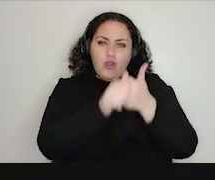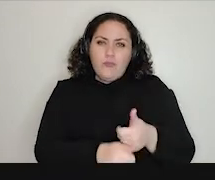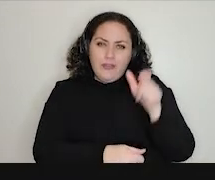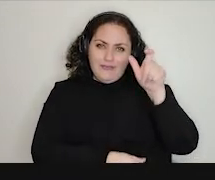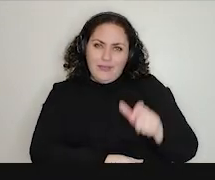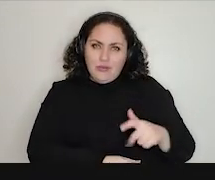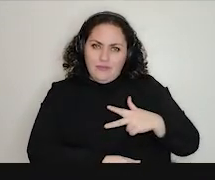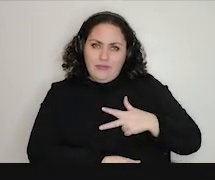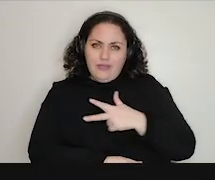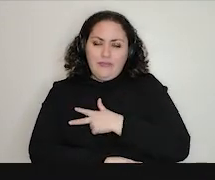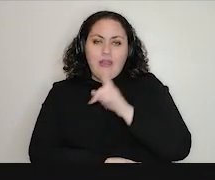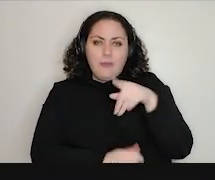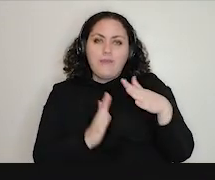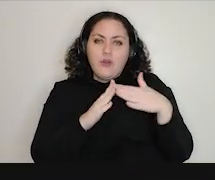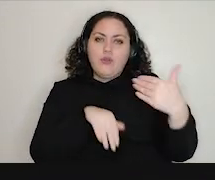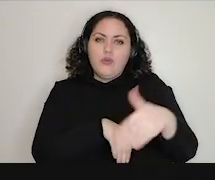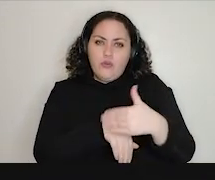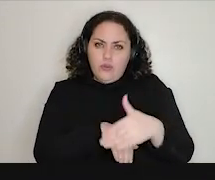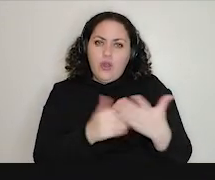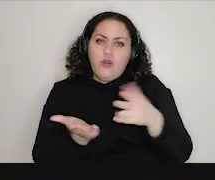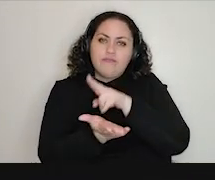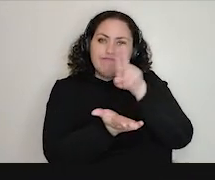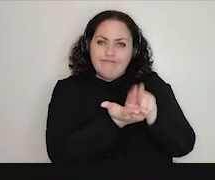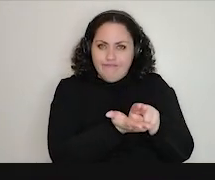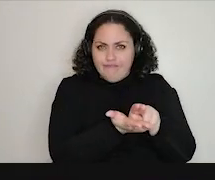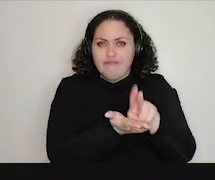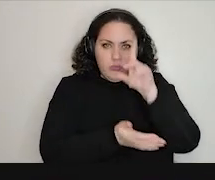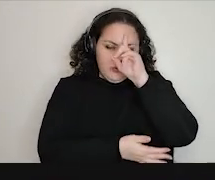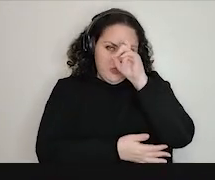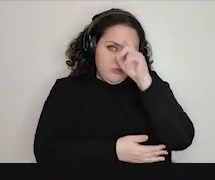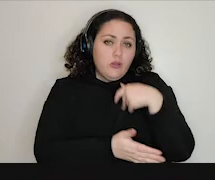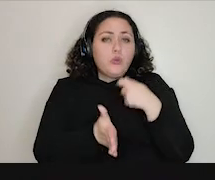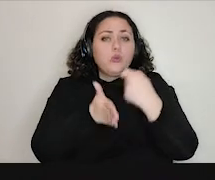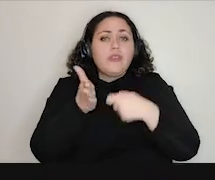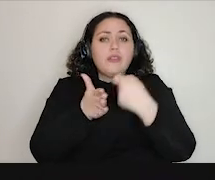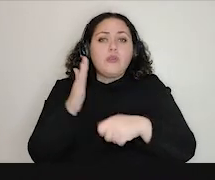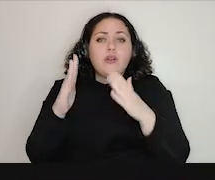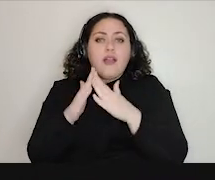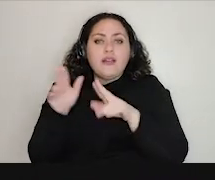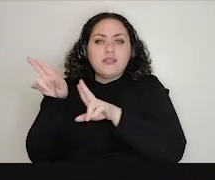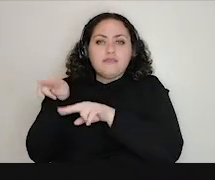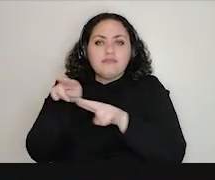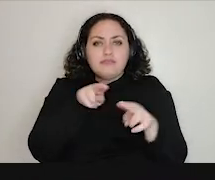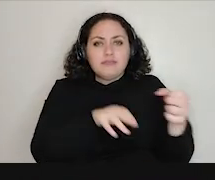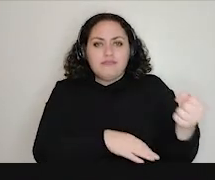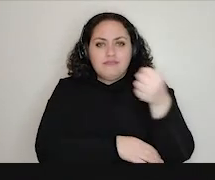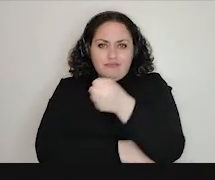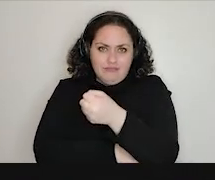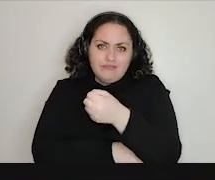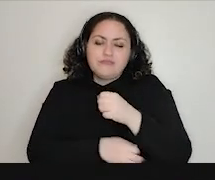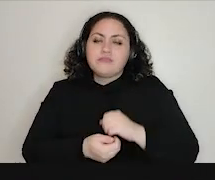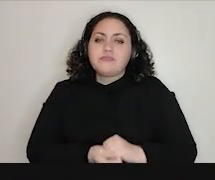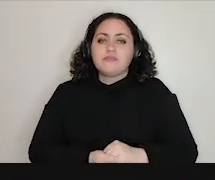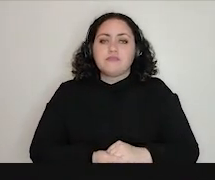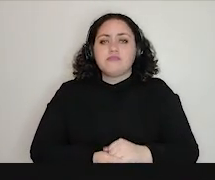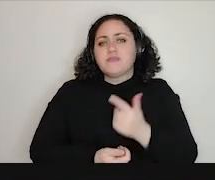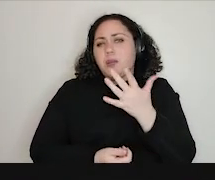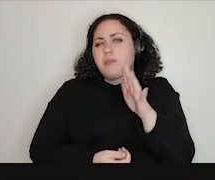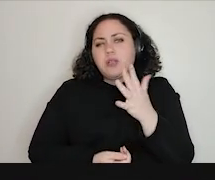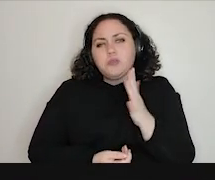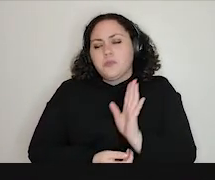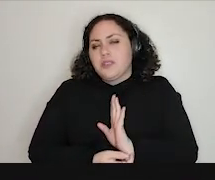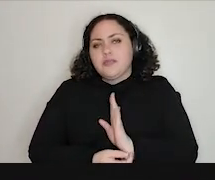ela tá em situação de rua, ela foi internada, e a gente está tentando conseguir um abrigo para ela. É mais ou menos assim, a gente